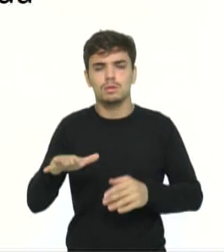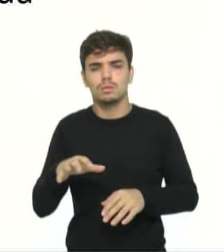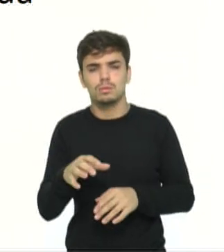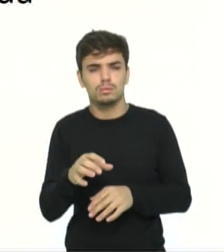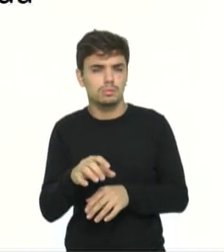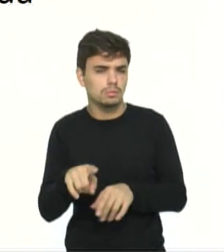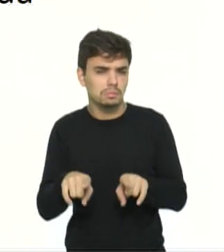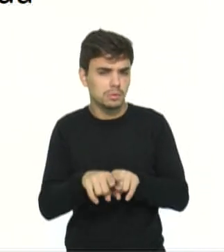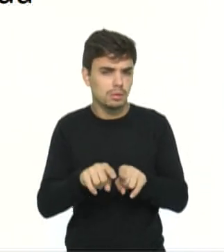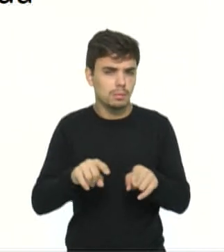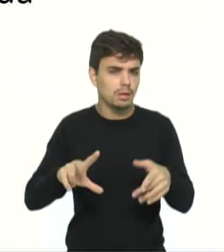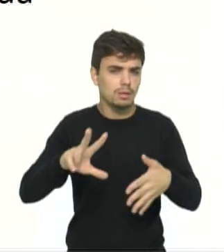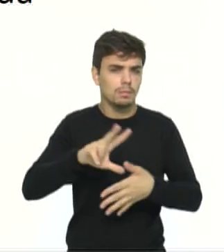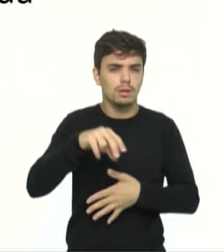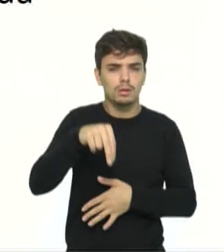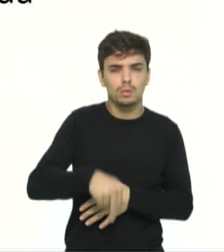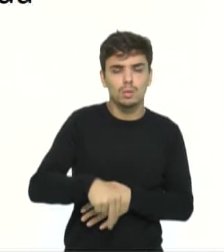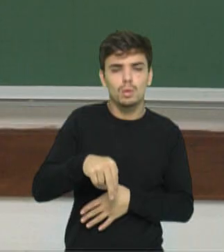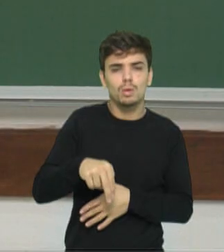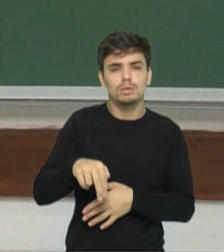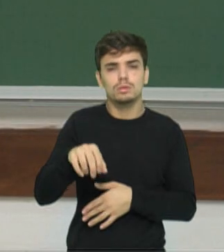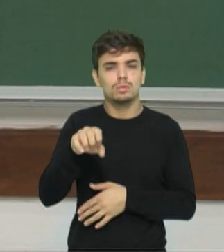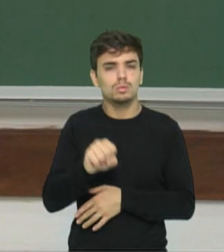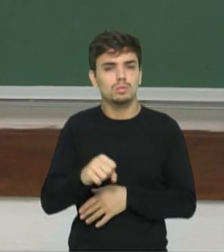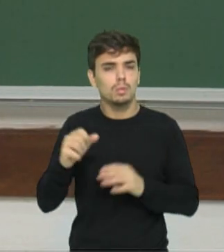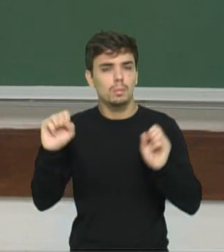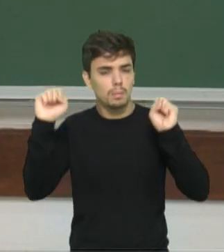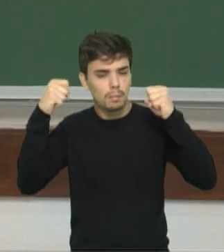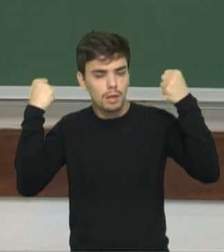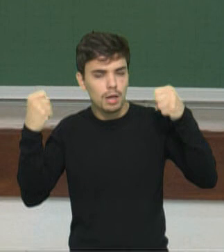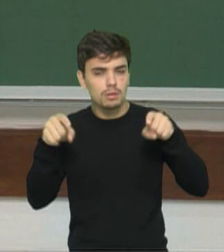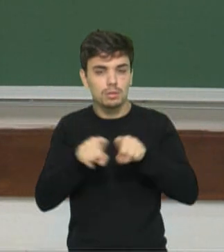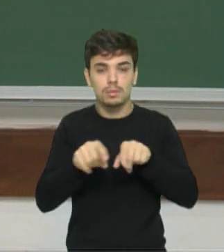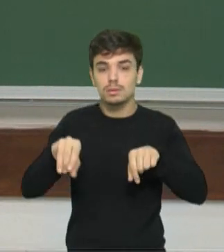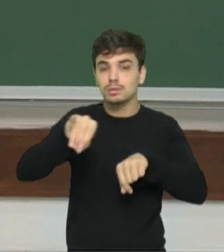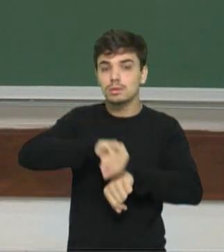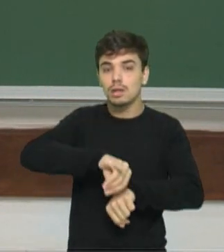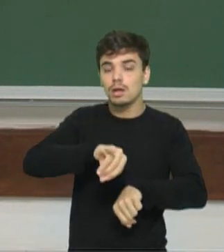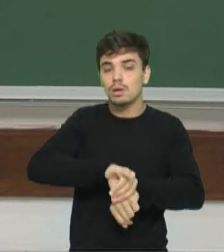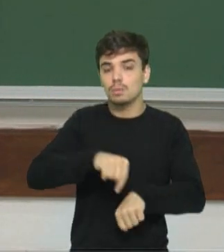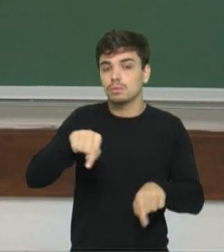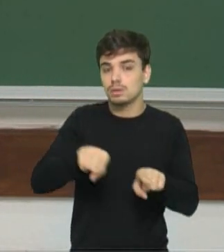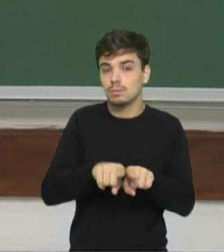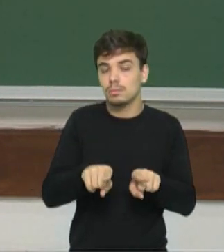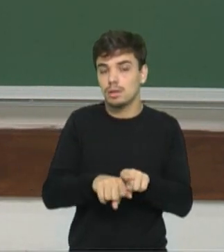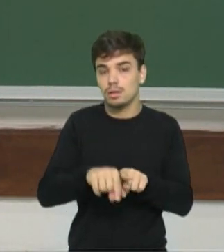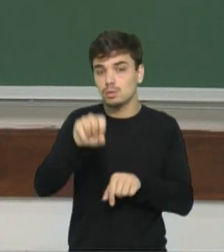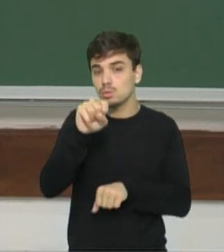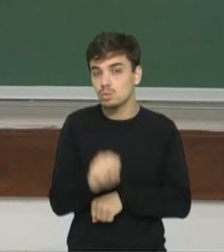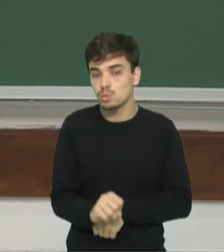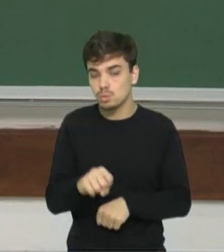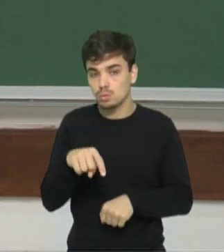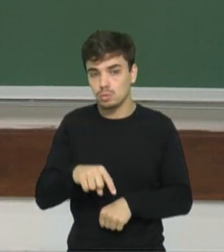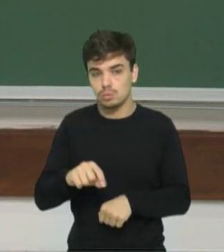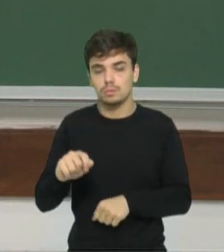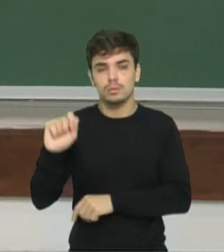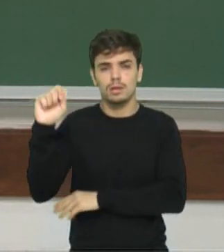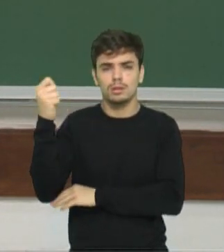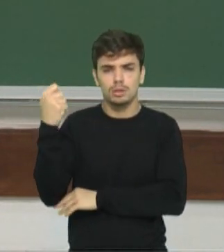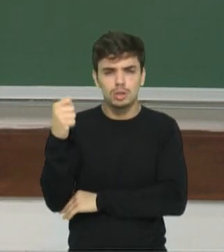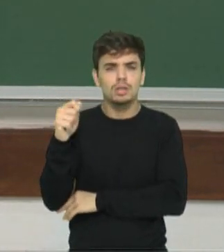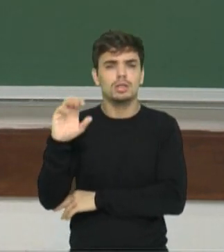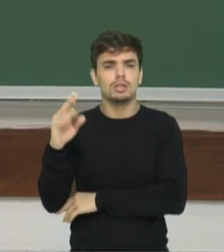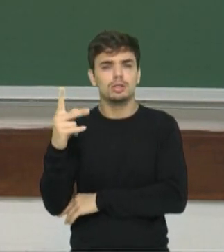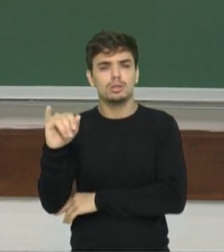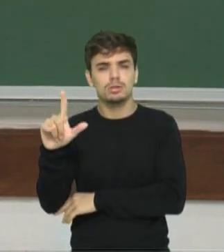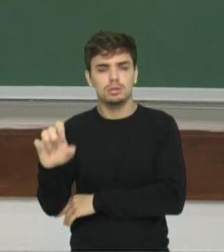tanto na América do Norte, com o México, na América Central, e a gente vai olhar principalmente os casos aqui da América do Sul também, Argentina, Chile, vamos olhar um